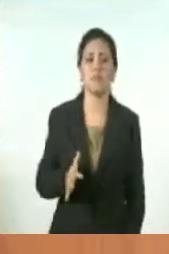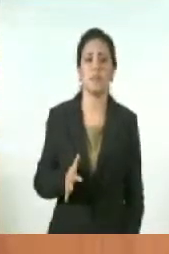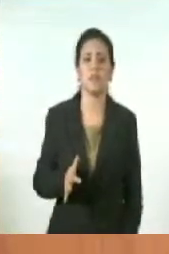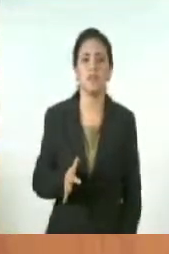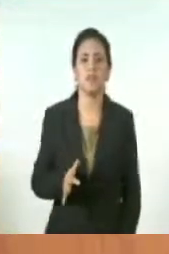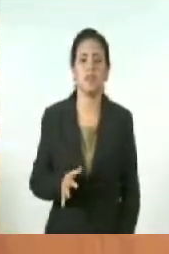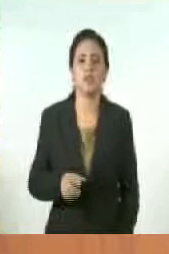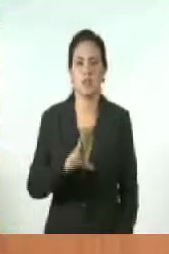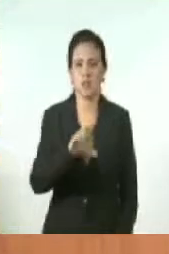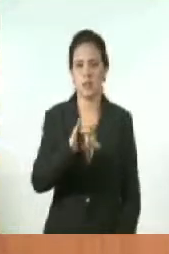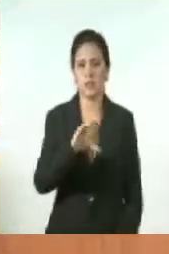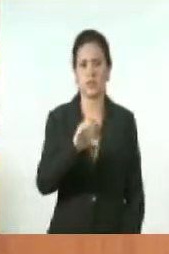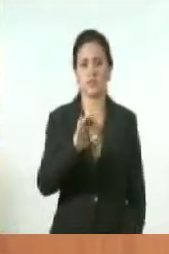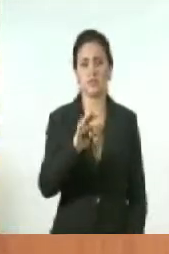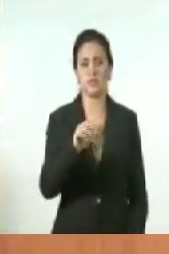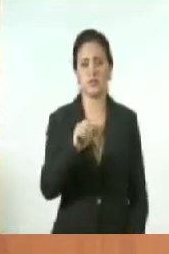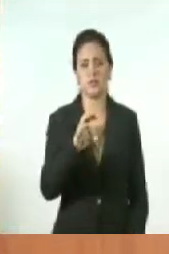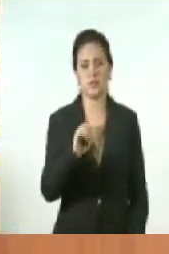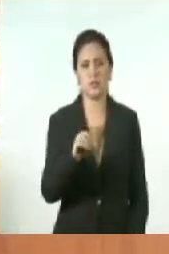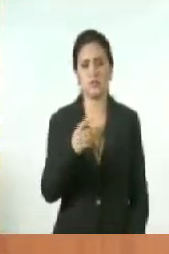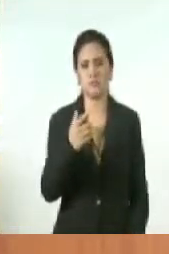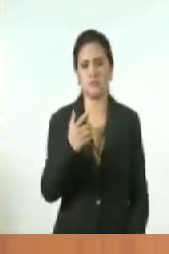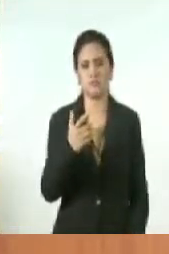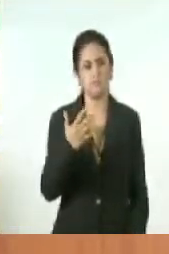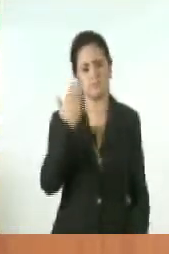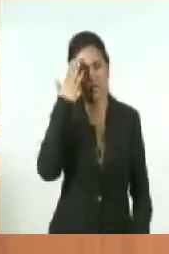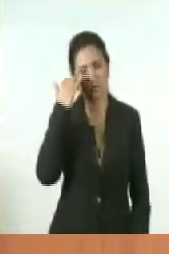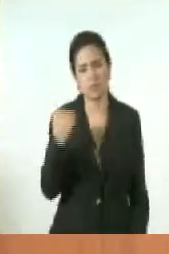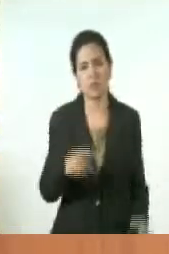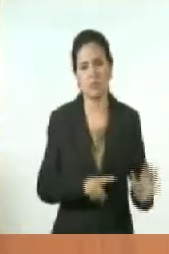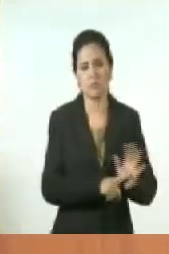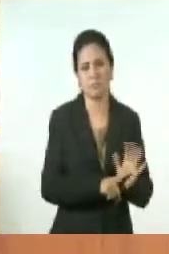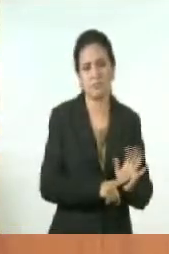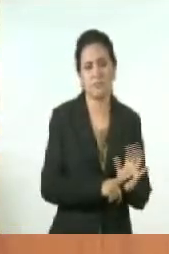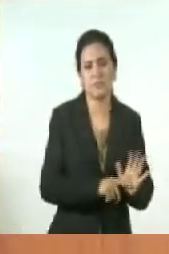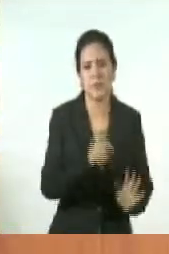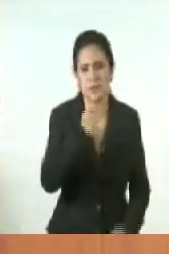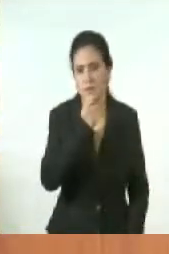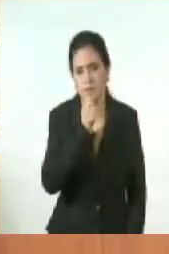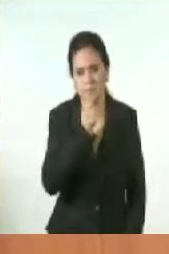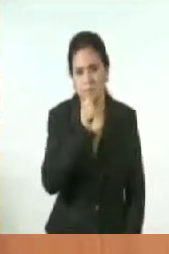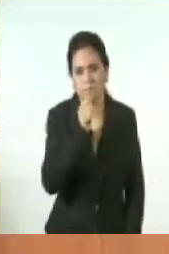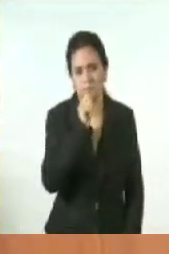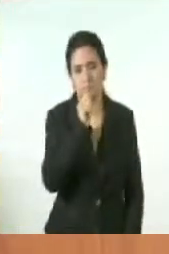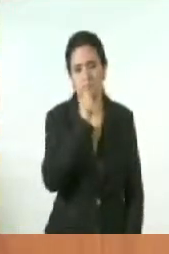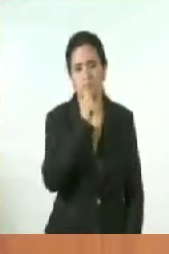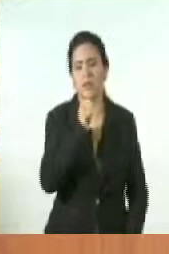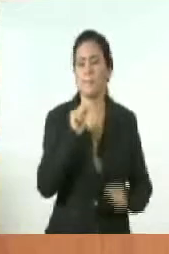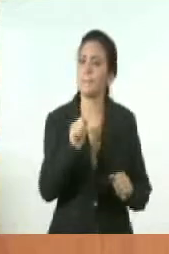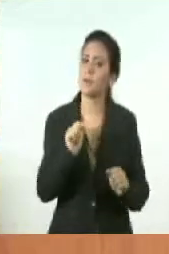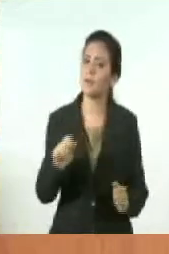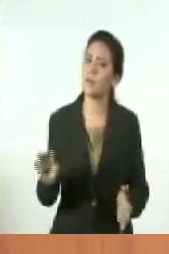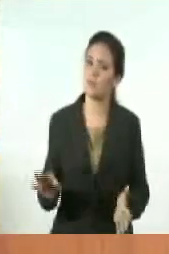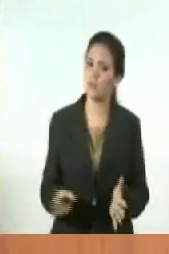alguma licitação, não sei. Ainda não fui atrás, não vi. Não entrei ainda no portal da transparência para saber se tem alguma coisa. Pode ter algum